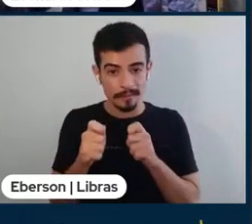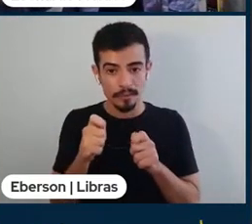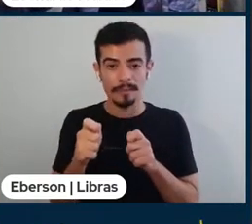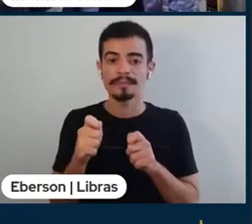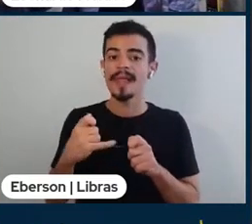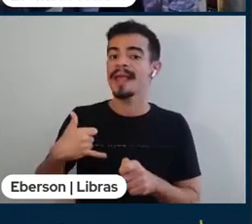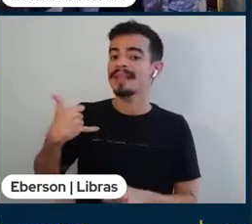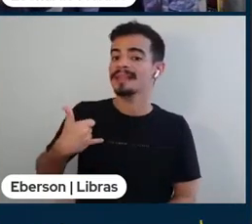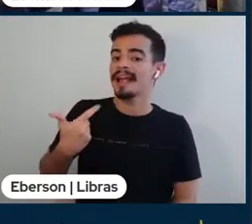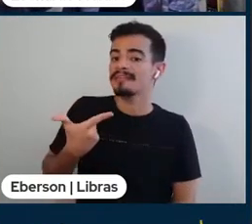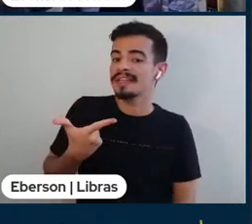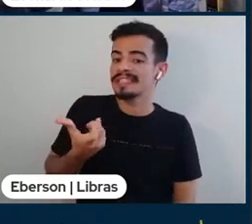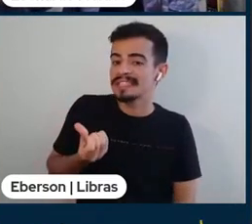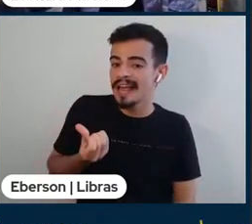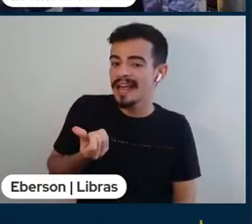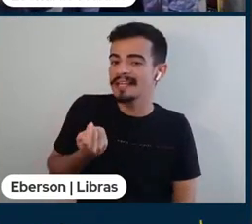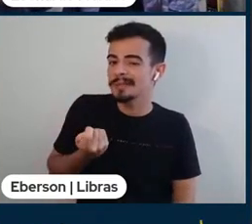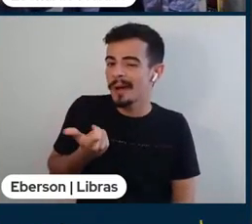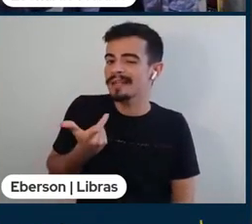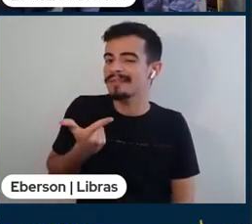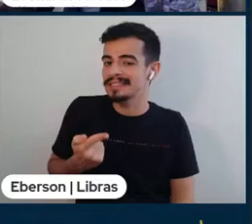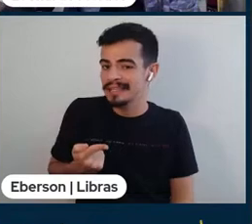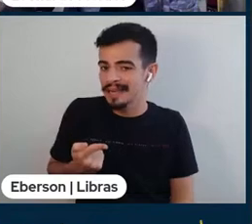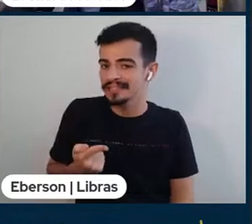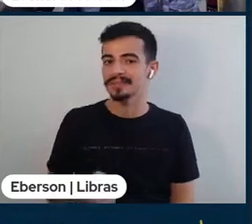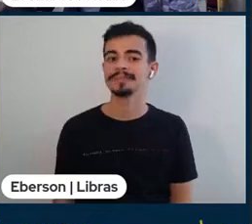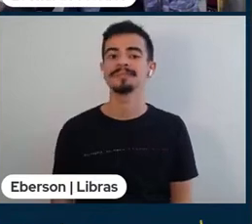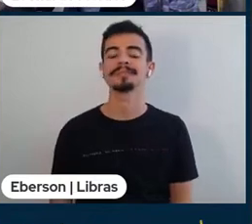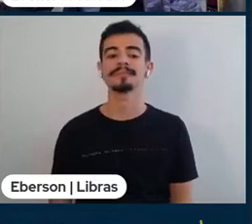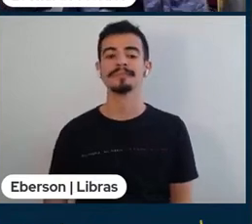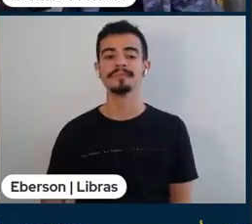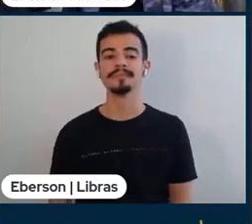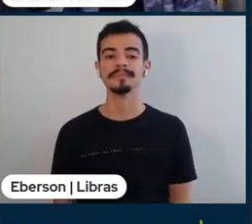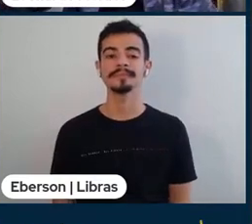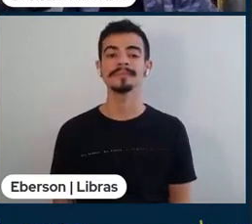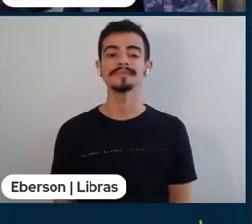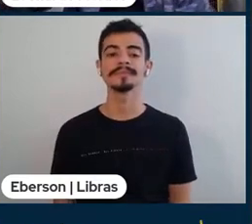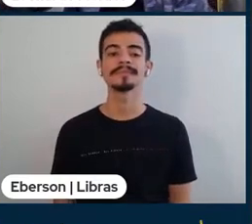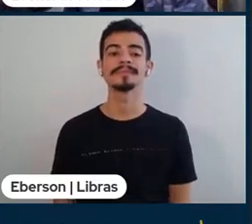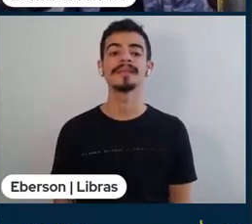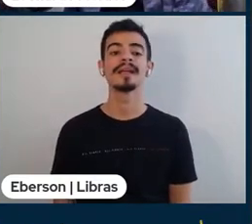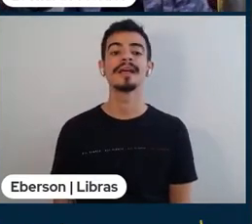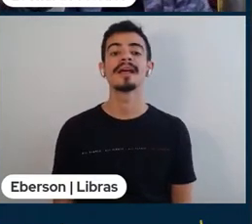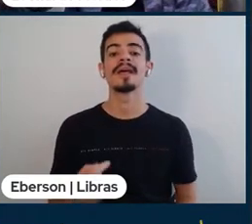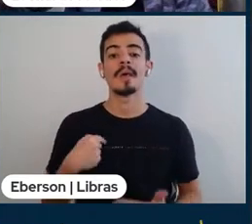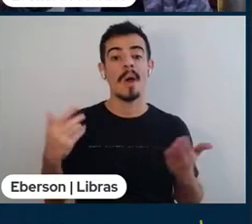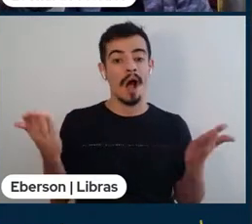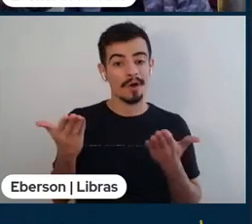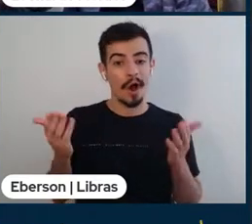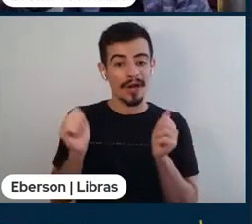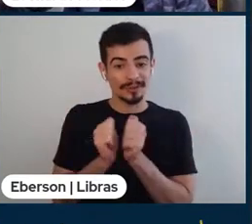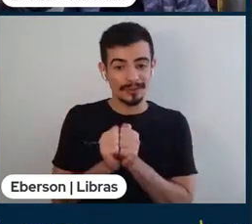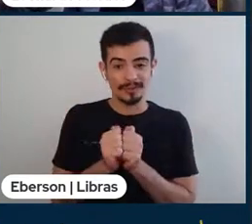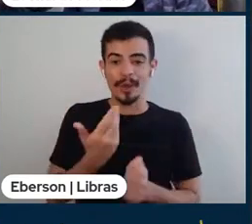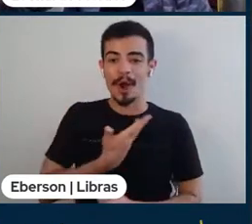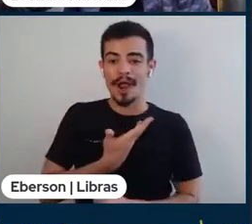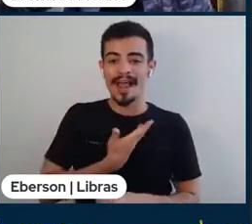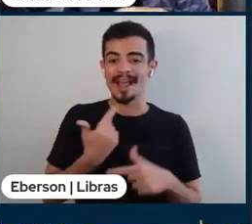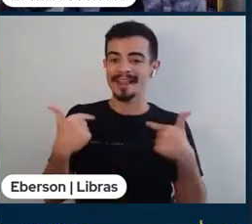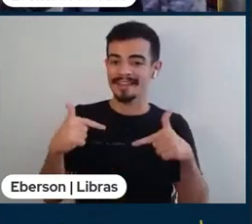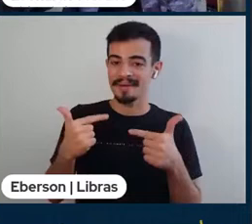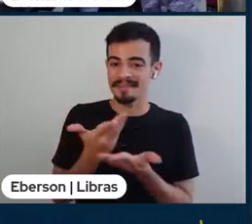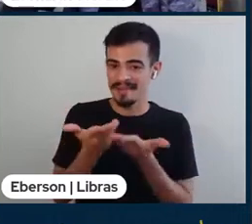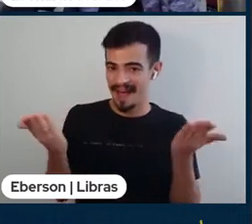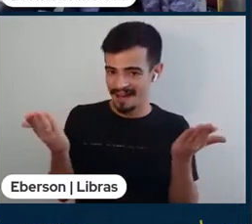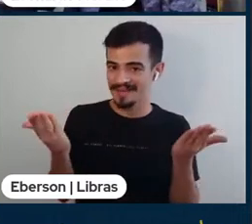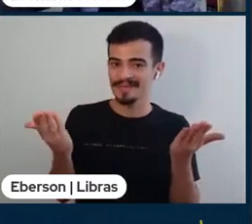quase 27. E aqui eu com os meus colegas de trabalho da Cinti, que é onde nós